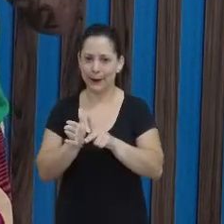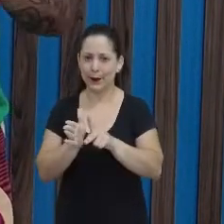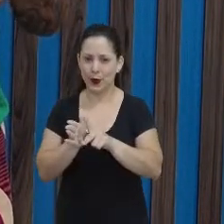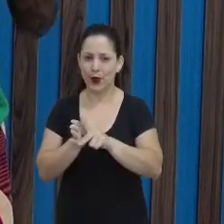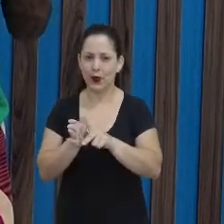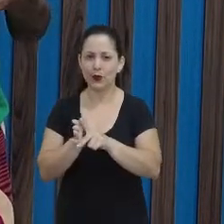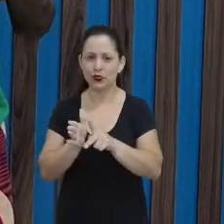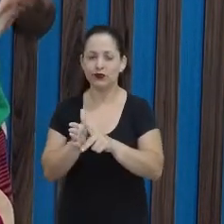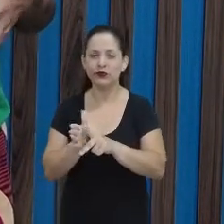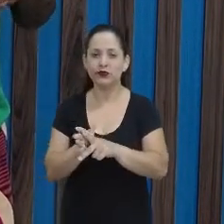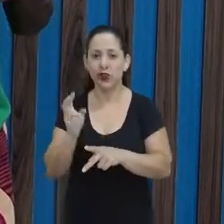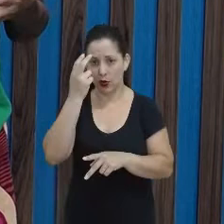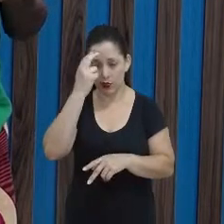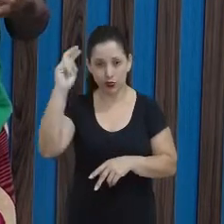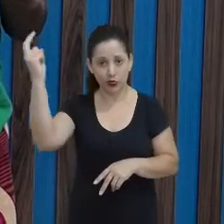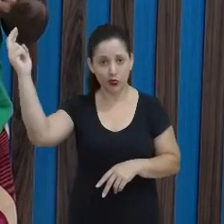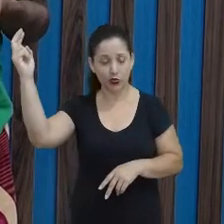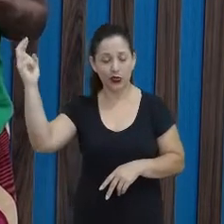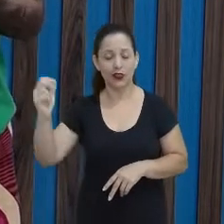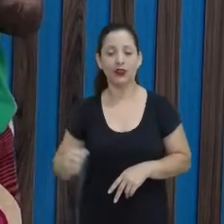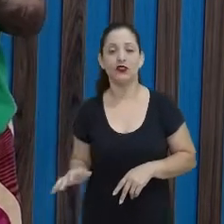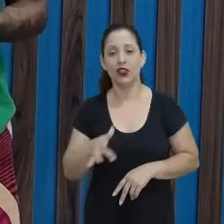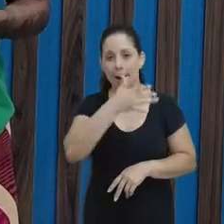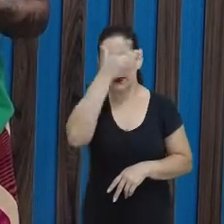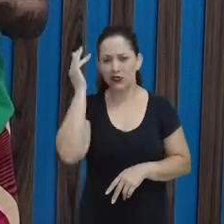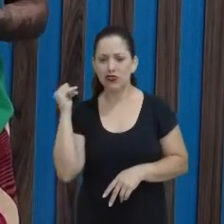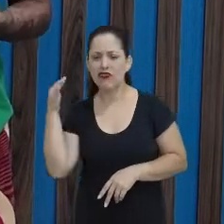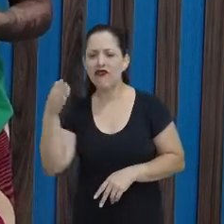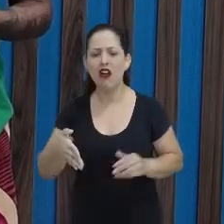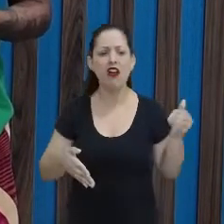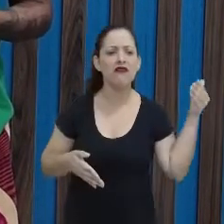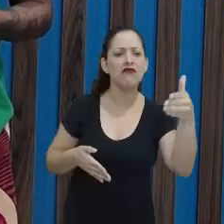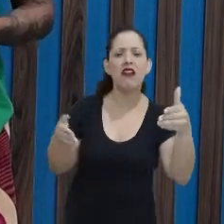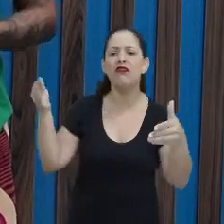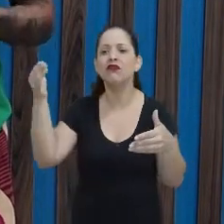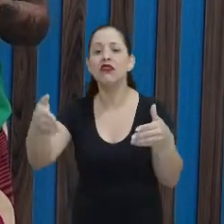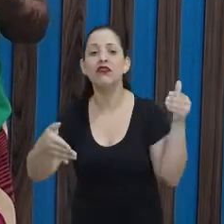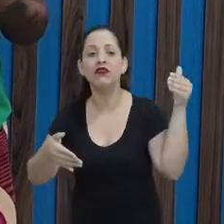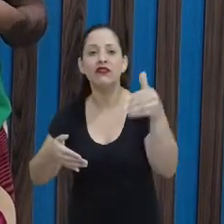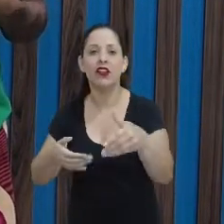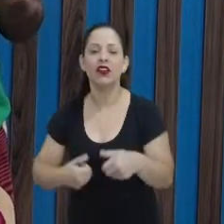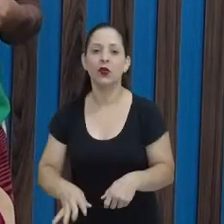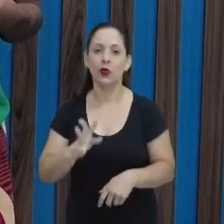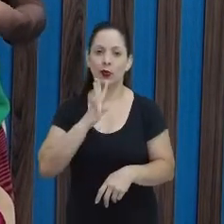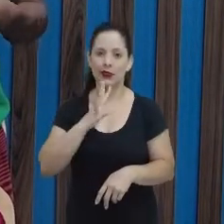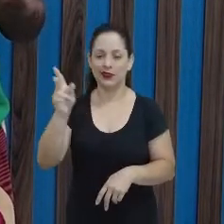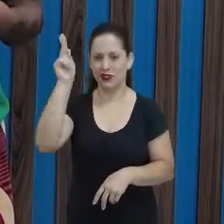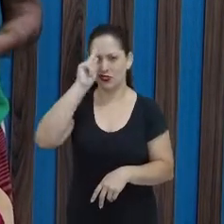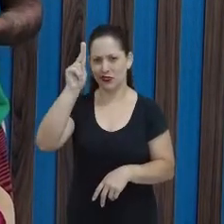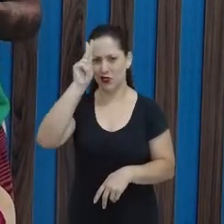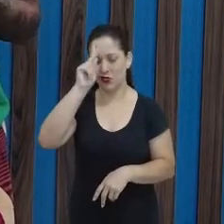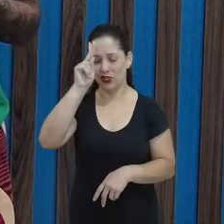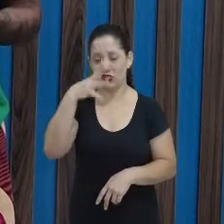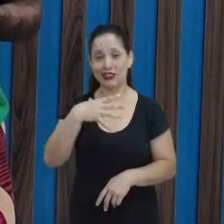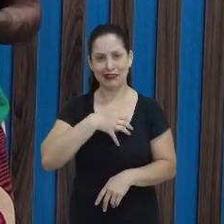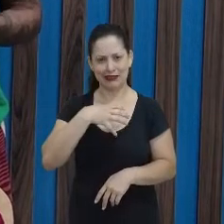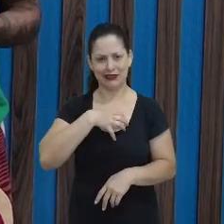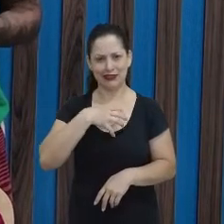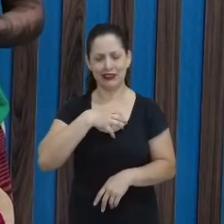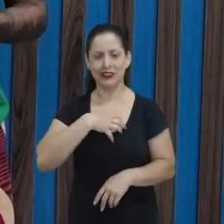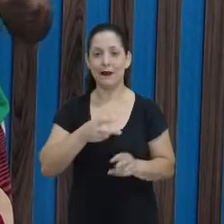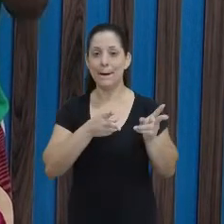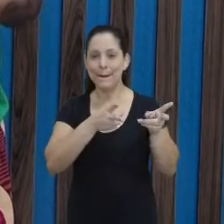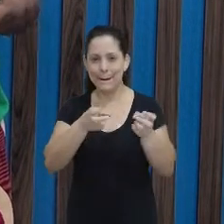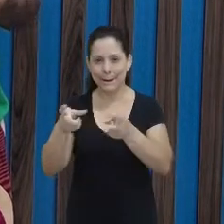lá no Recife Antigo também, é justamente que as pessoas saibam da história, que as pessoas percebam isso, que a história ela está